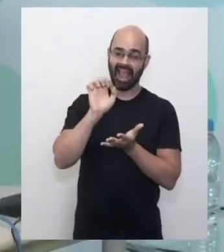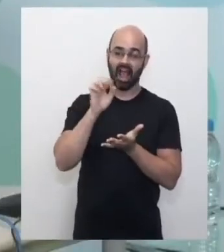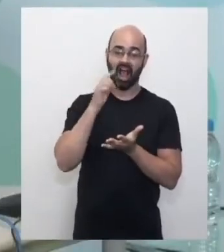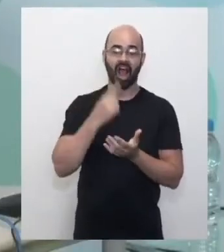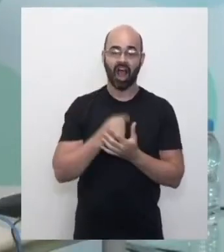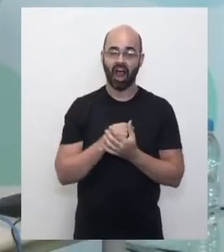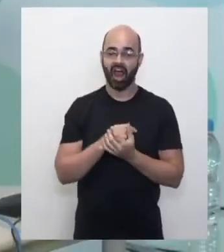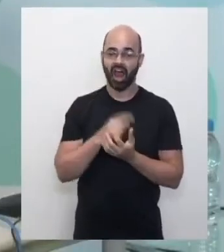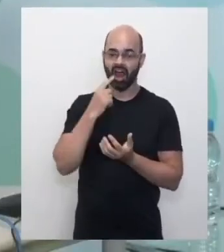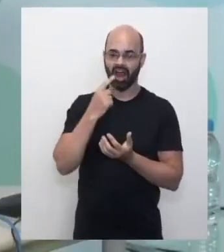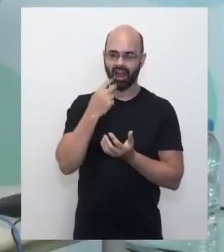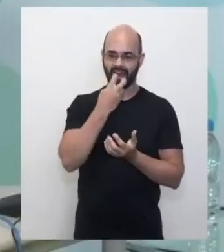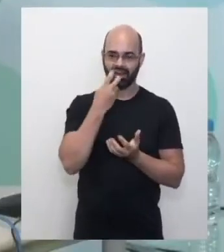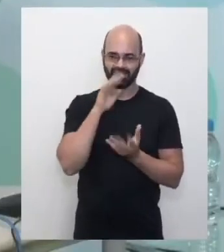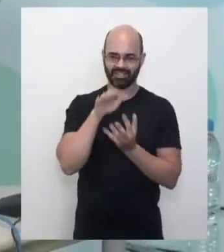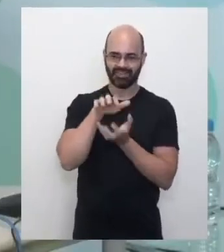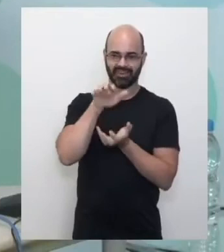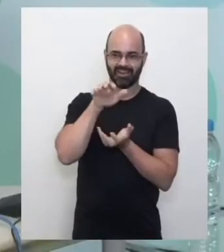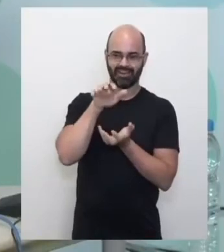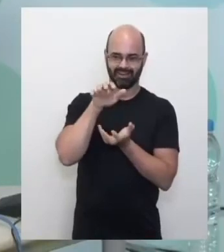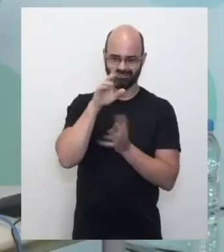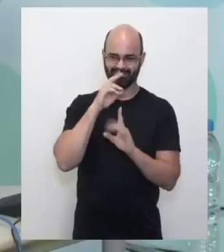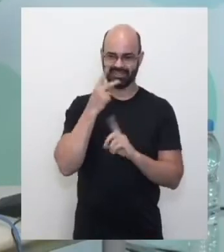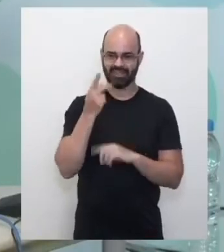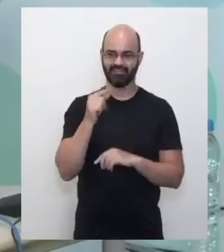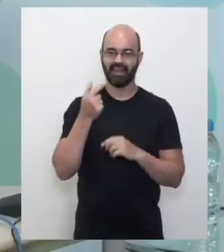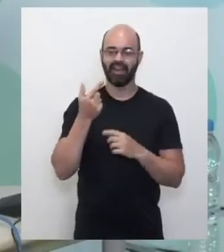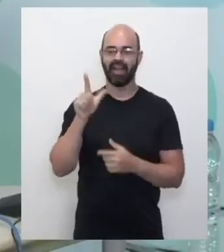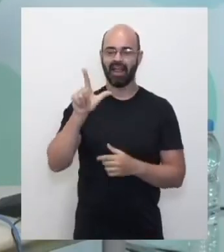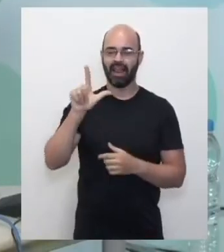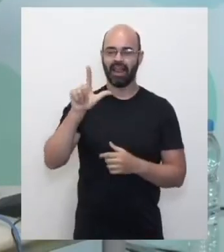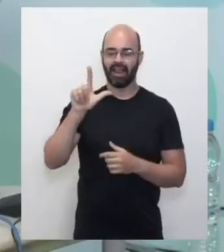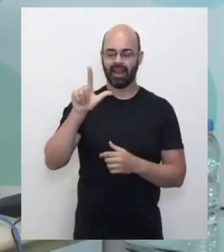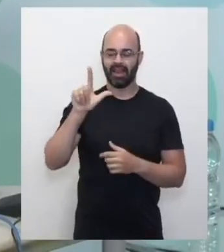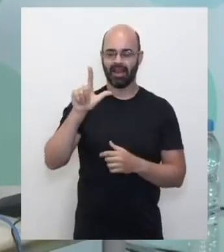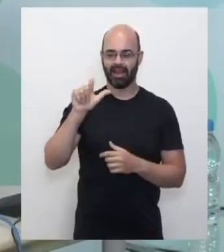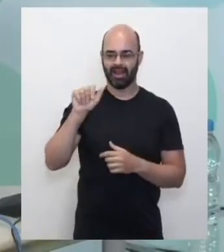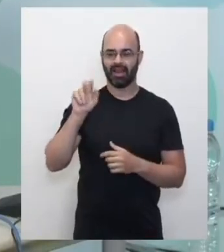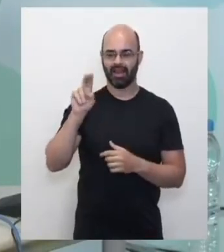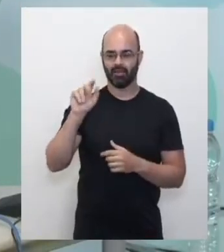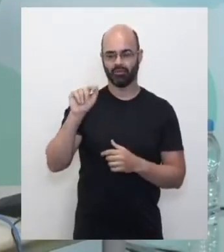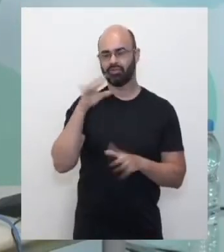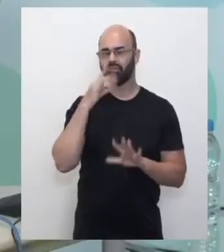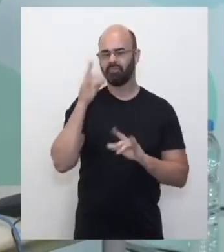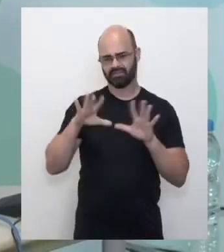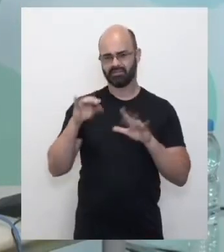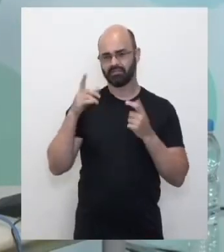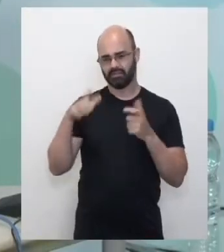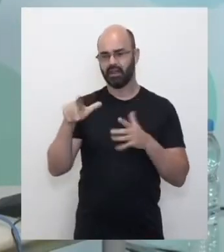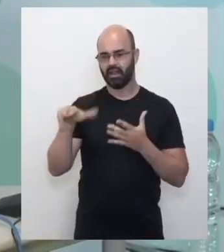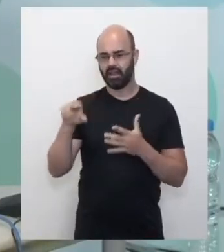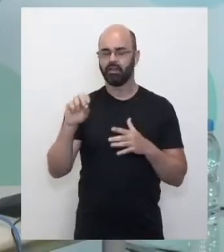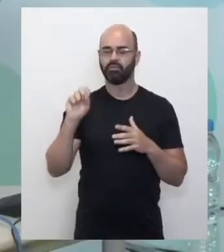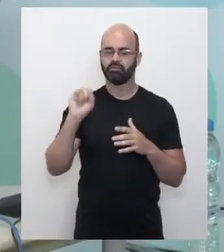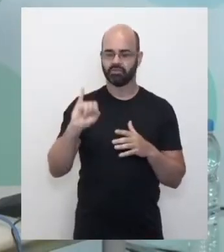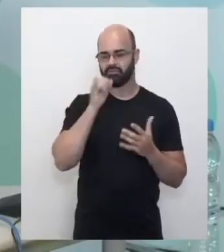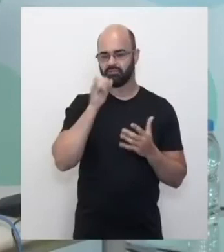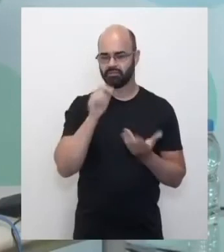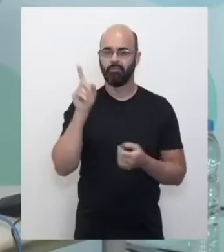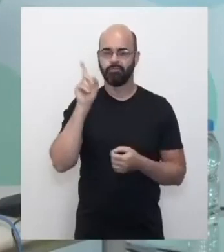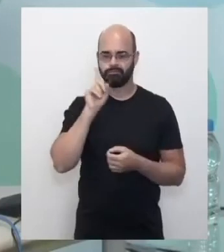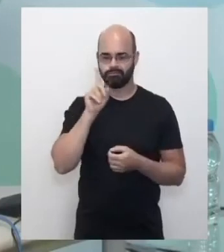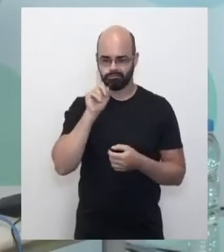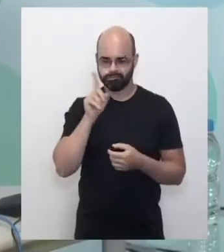é. Esse é o som do laugh, do American English. Do British English, aí é o som do A mesmo, longo,